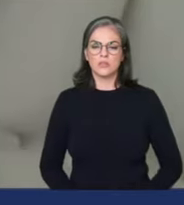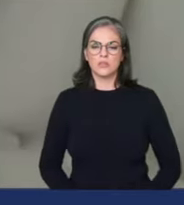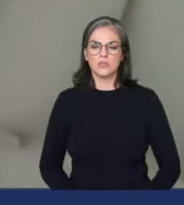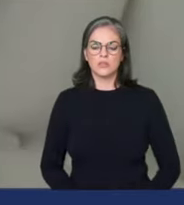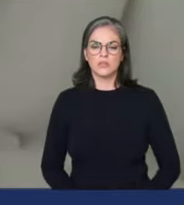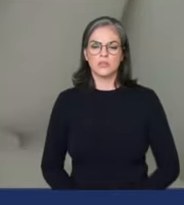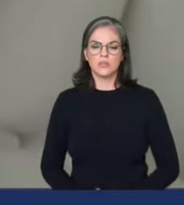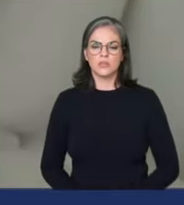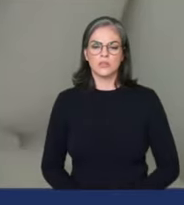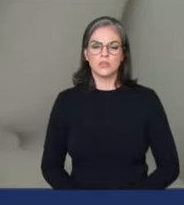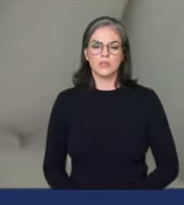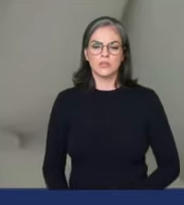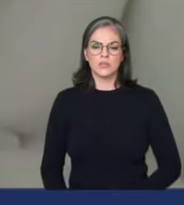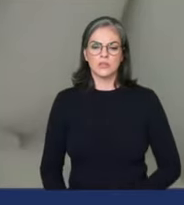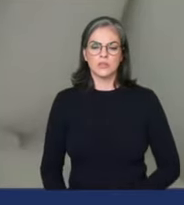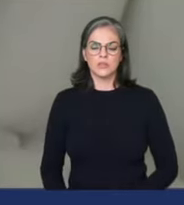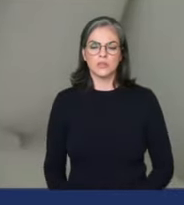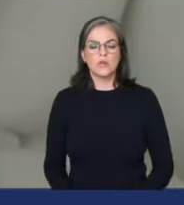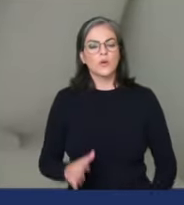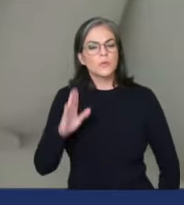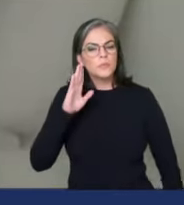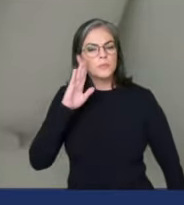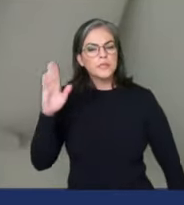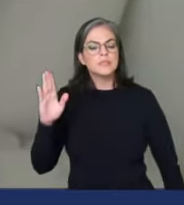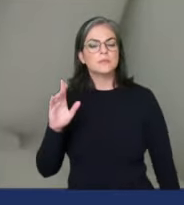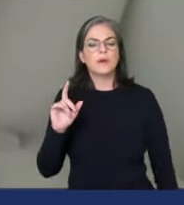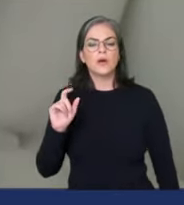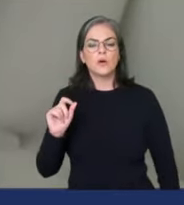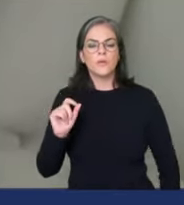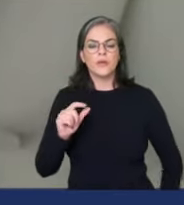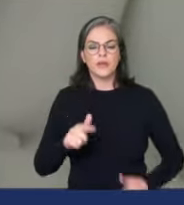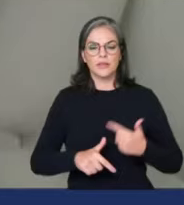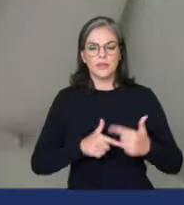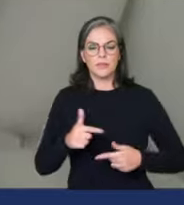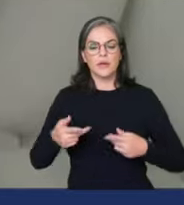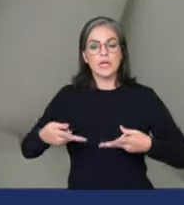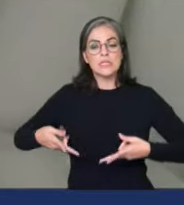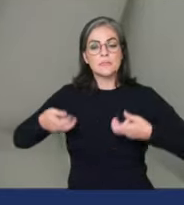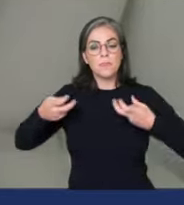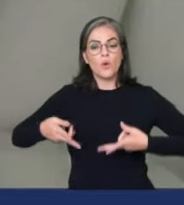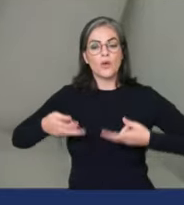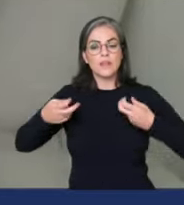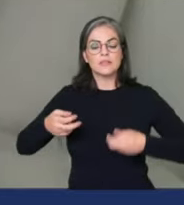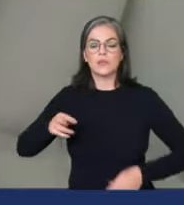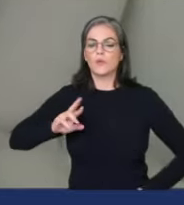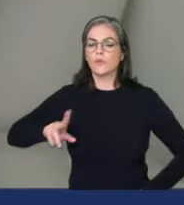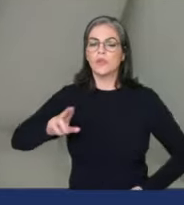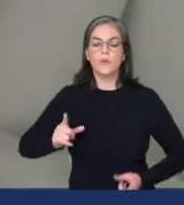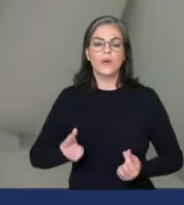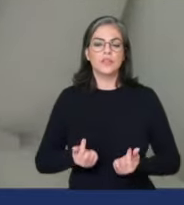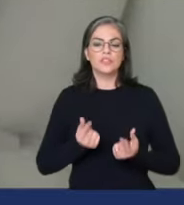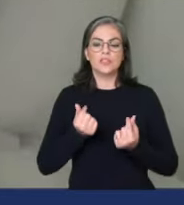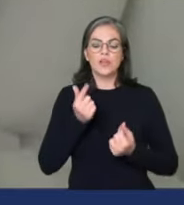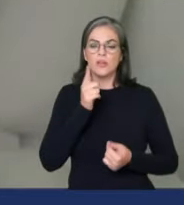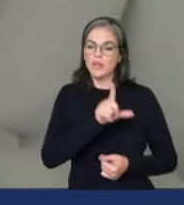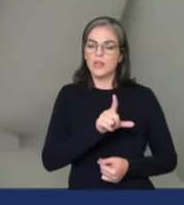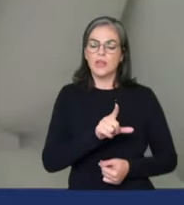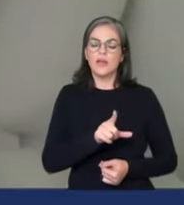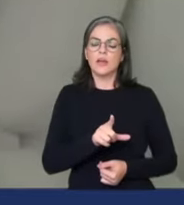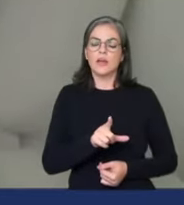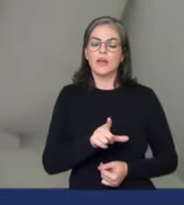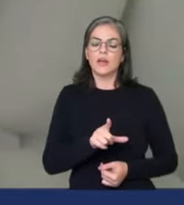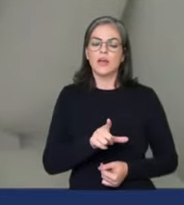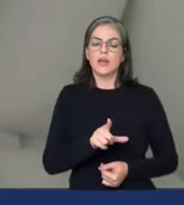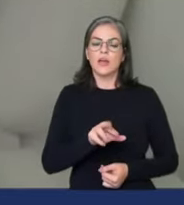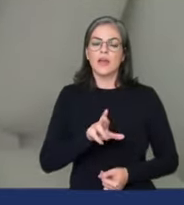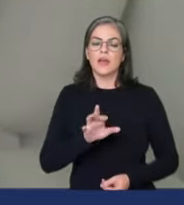de exploração e produção. Não é o refino. Não é a venda de derivados.